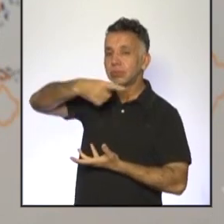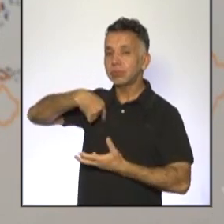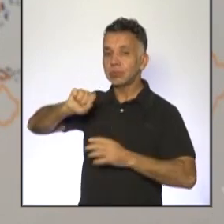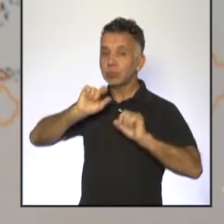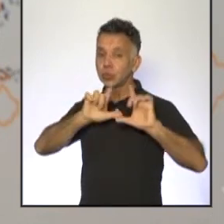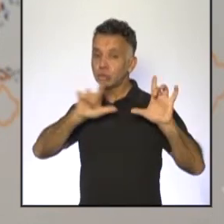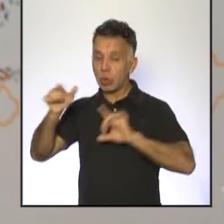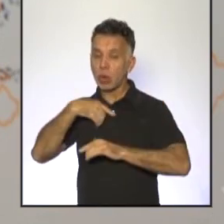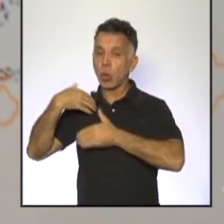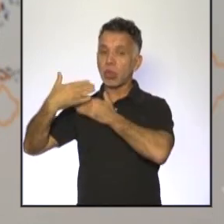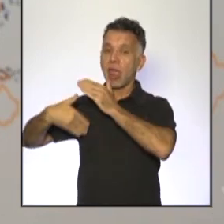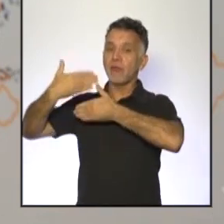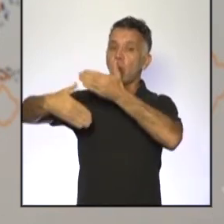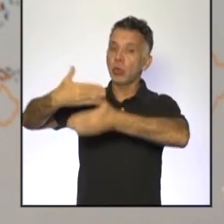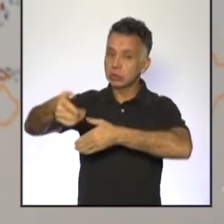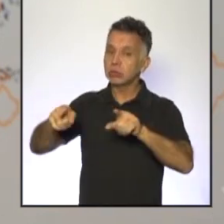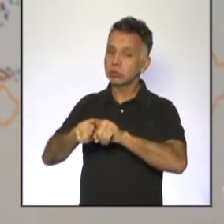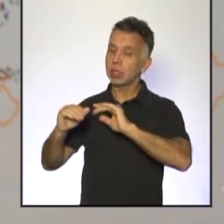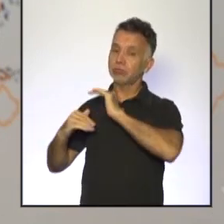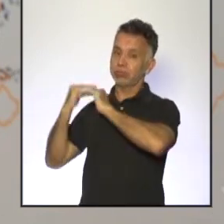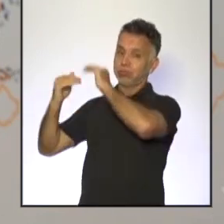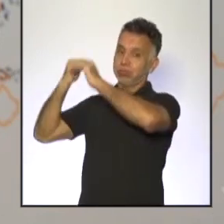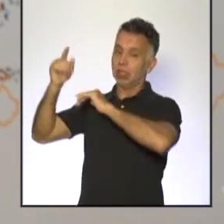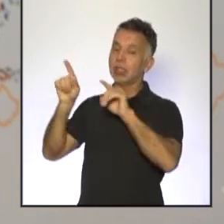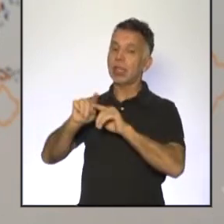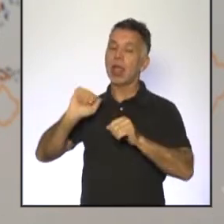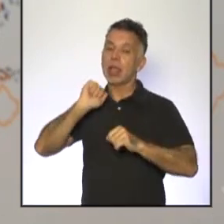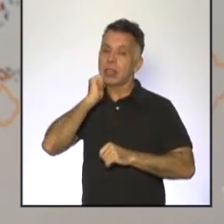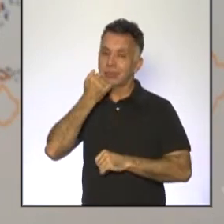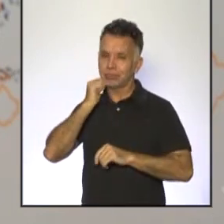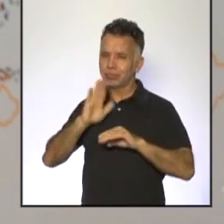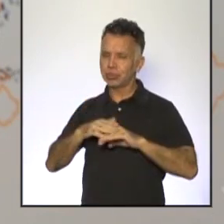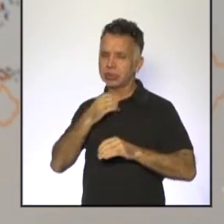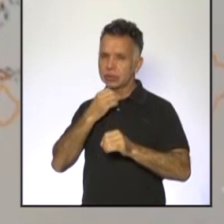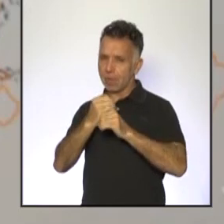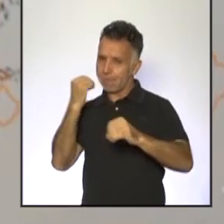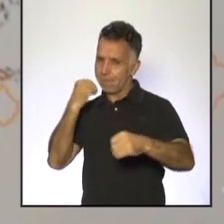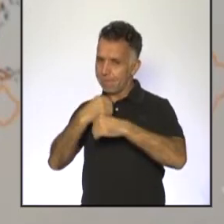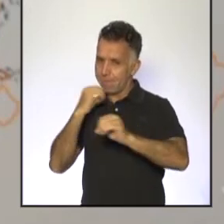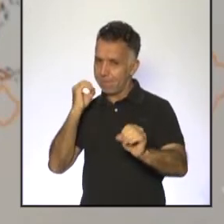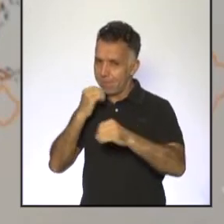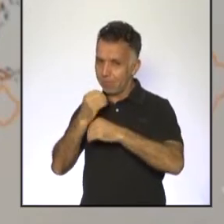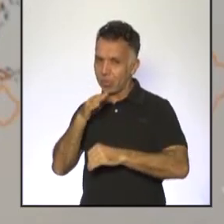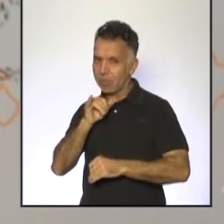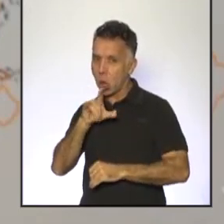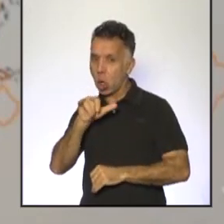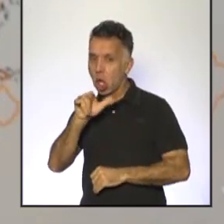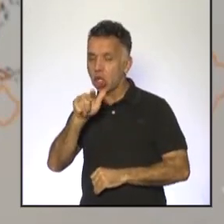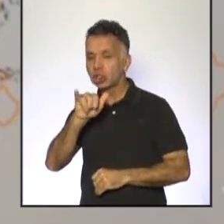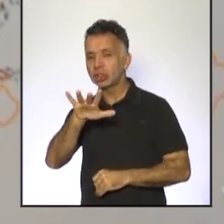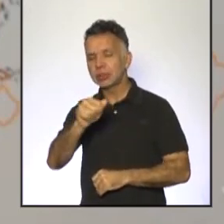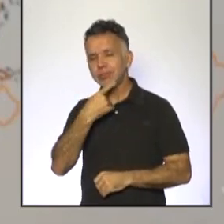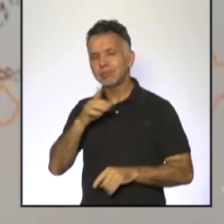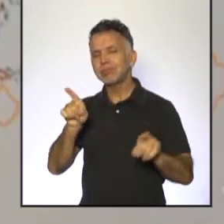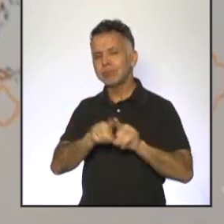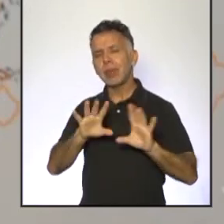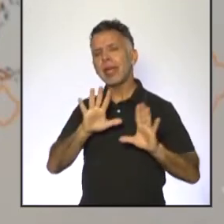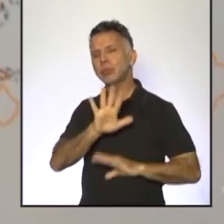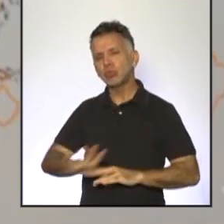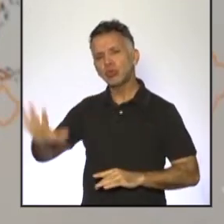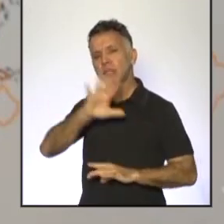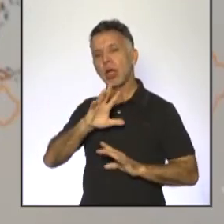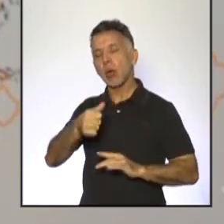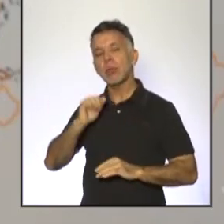quanto a evolução é fundamental para as ciências biológicas. E, em geral, portanto, para a ciência como um todo,